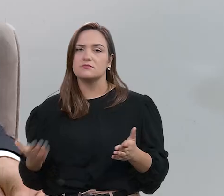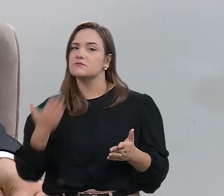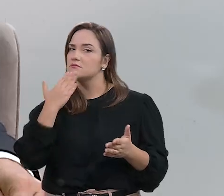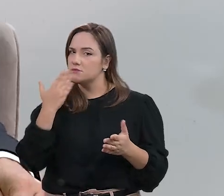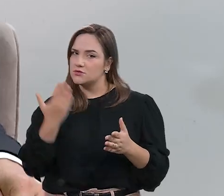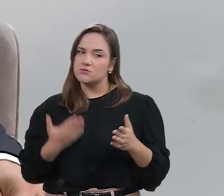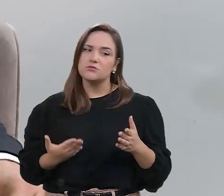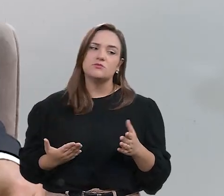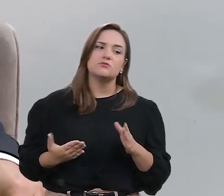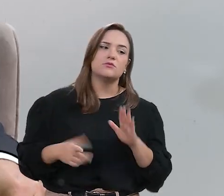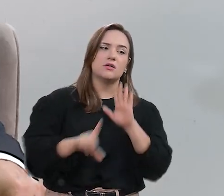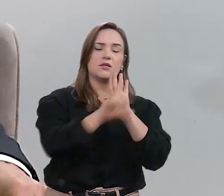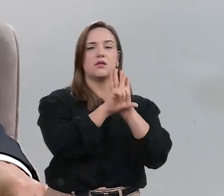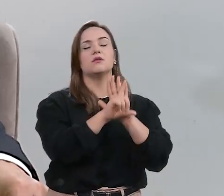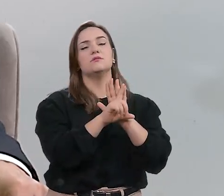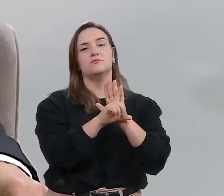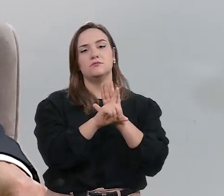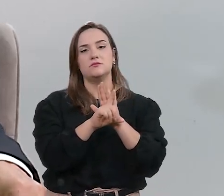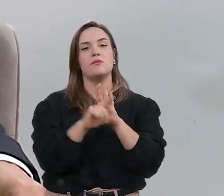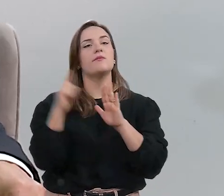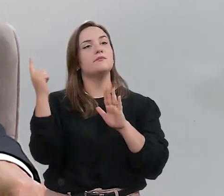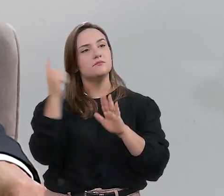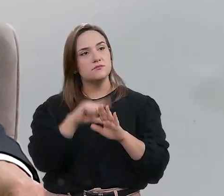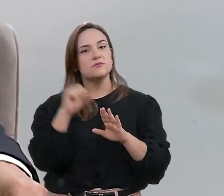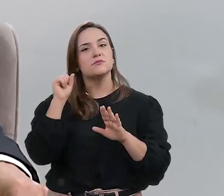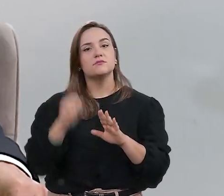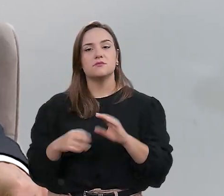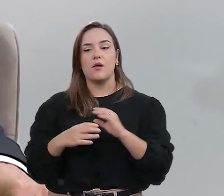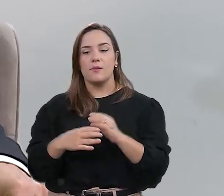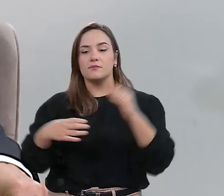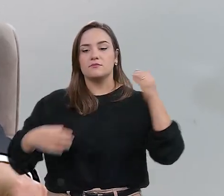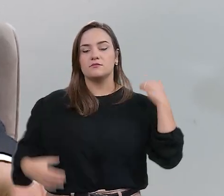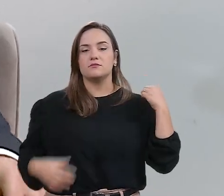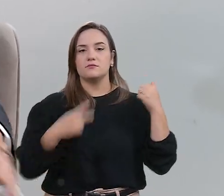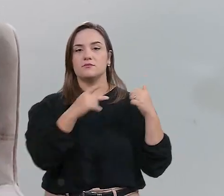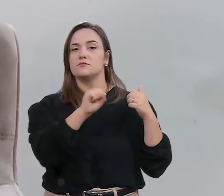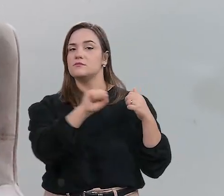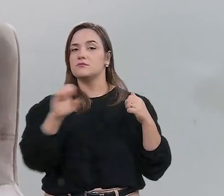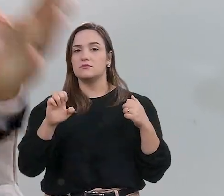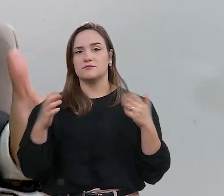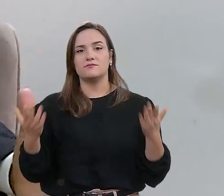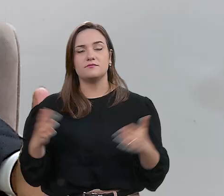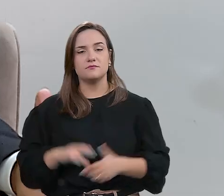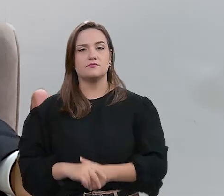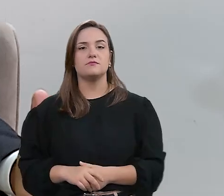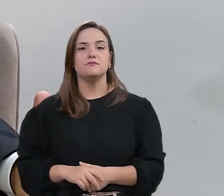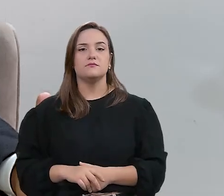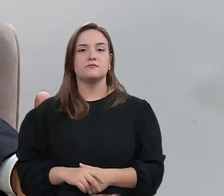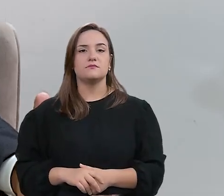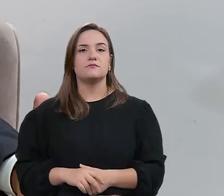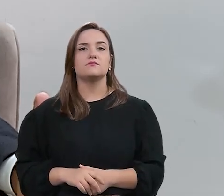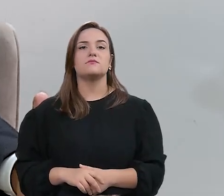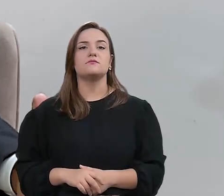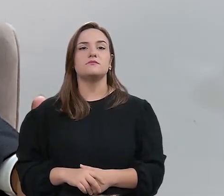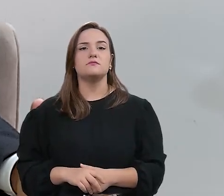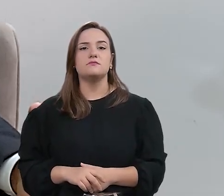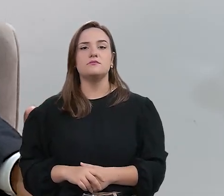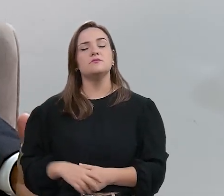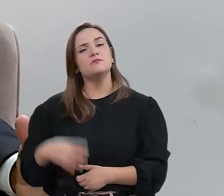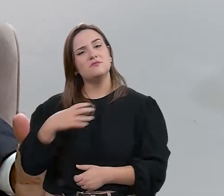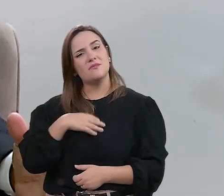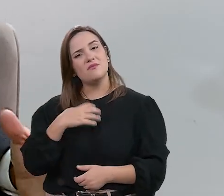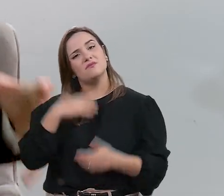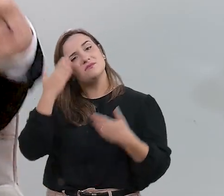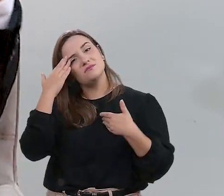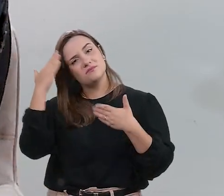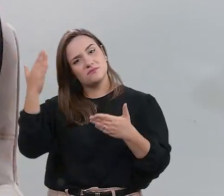recorreu à nossa lei e com isso ela conseguiu tomar posse no seu concurso. Então, eu sou muito grato, né, a